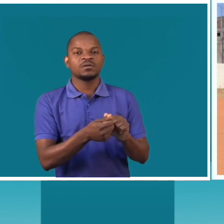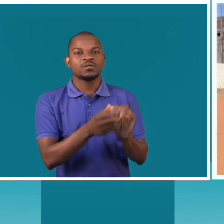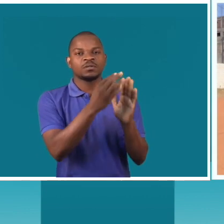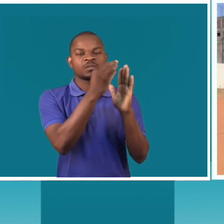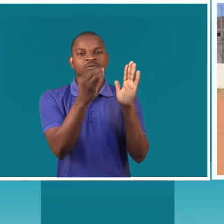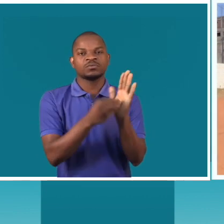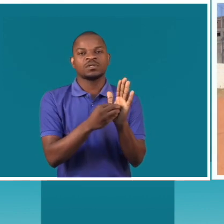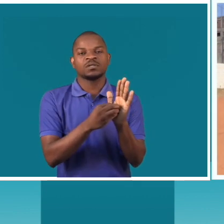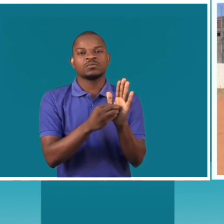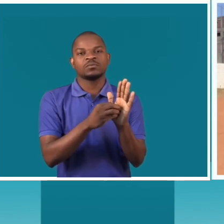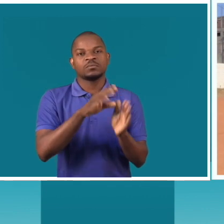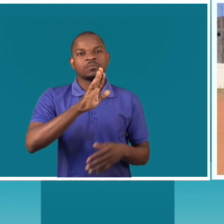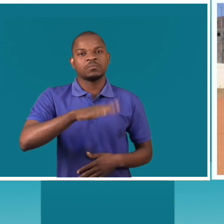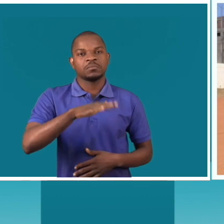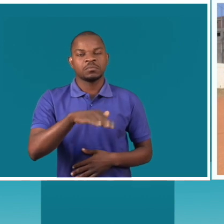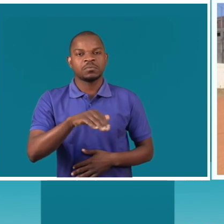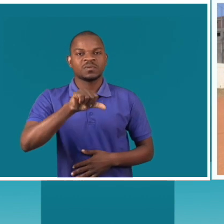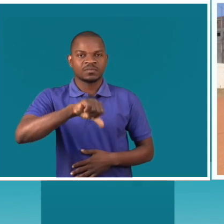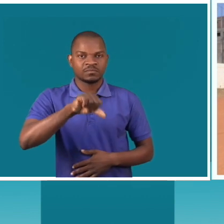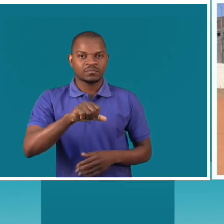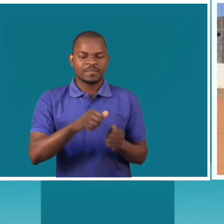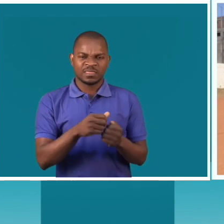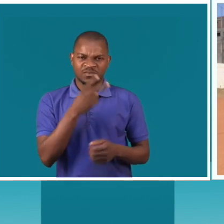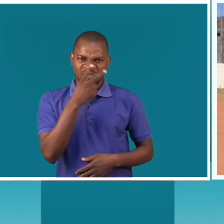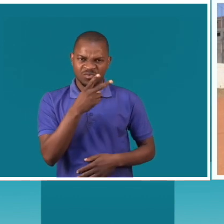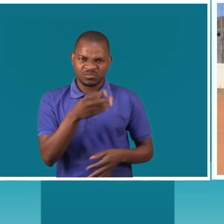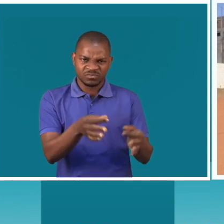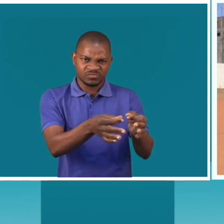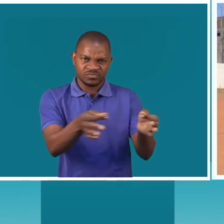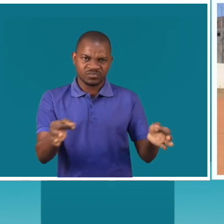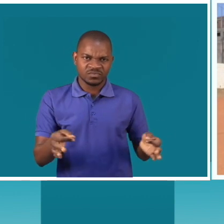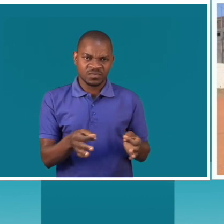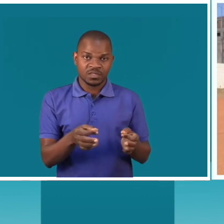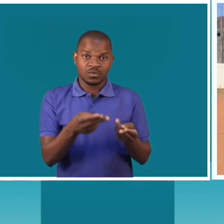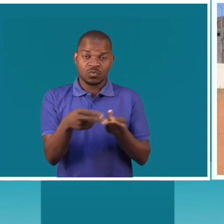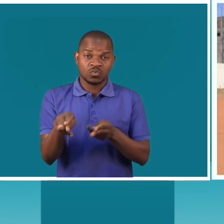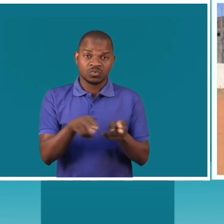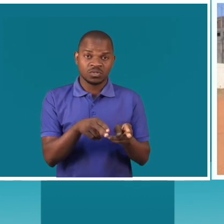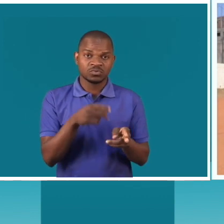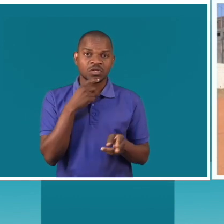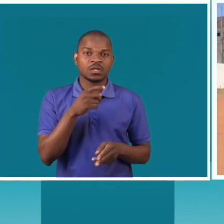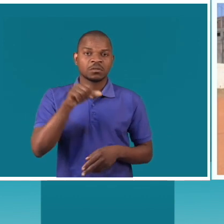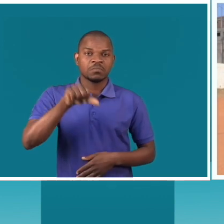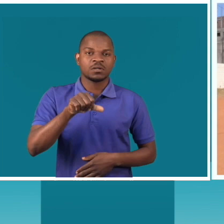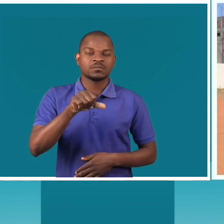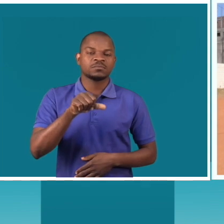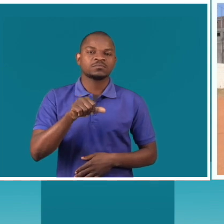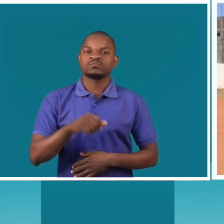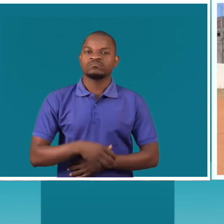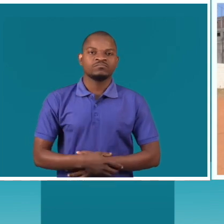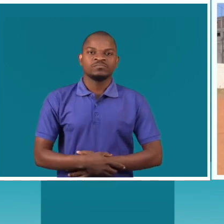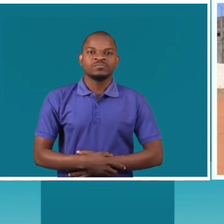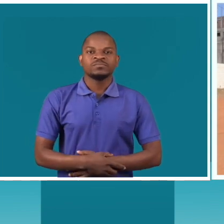sempre alegam maus resultados. Justa causa por maus resultados. Mas eu nunca vi o contrato por